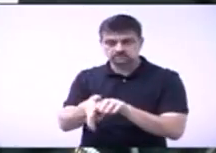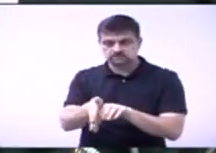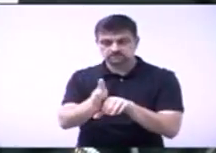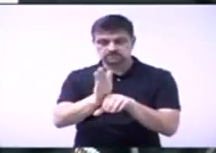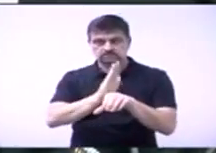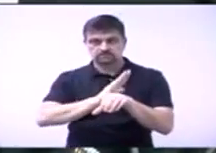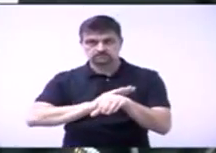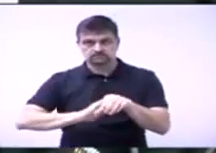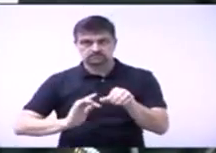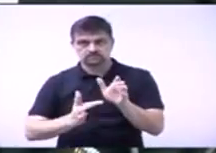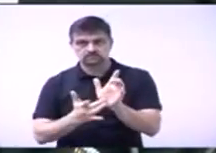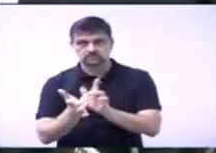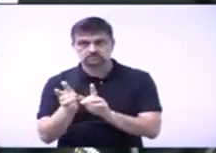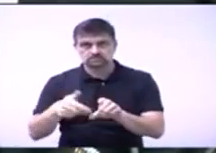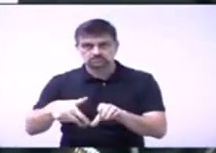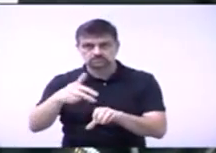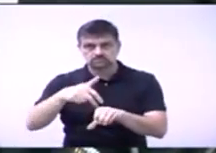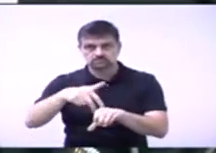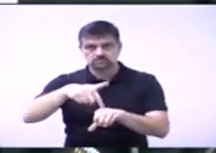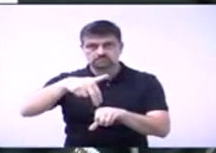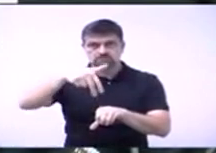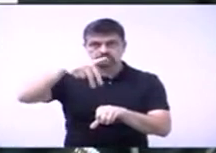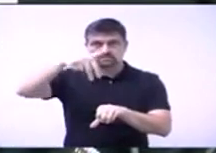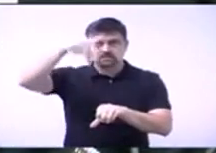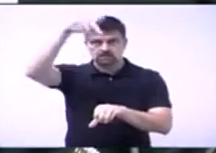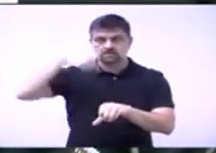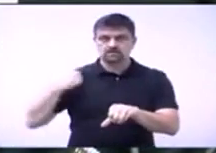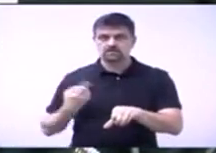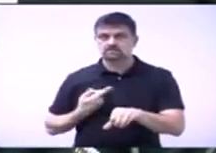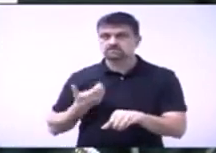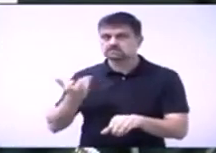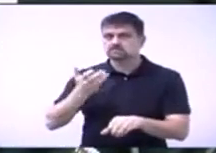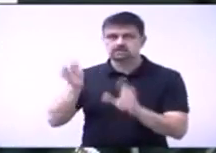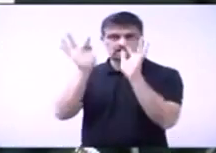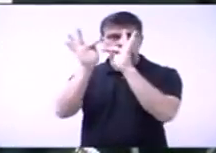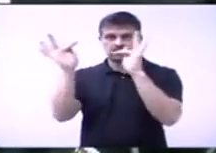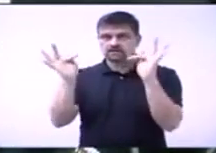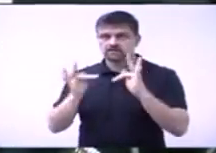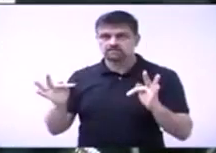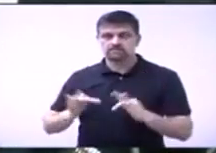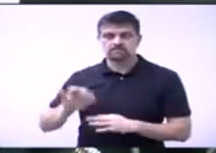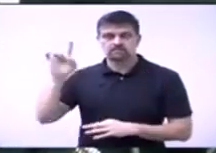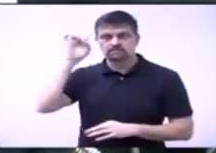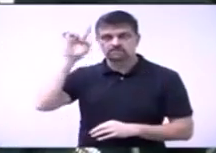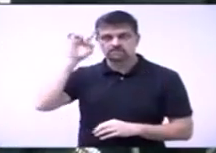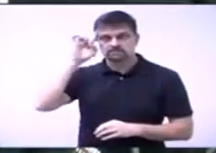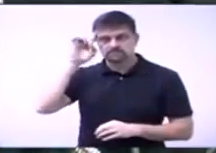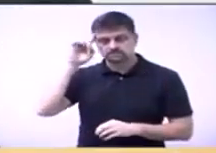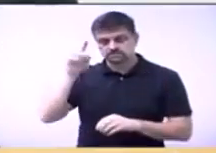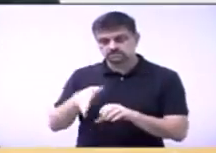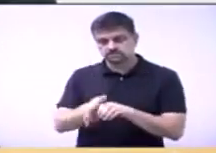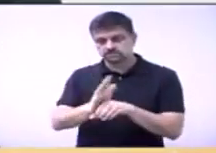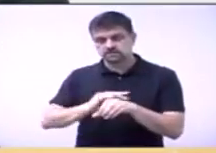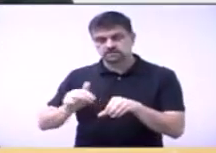de Páscoa. Gostaria de desejar uma feliz Páscoa e que Deus abençoe a todos. Uma boa noite a todos.